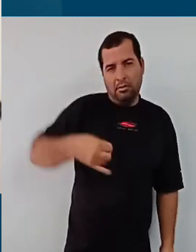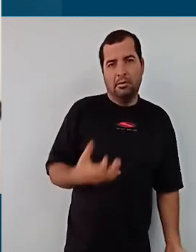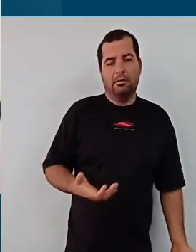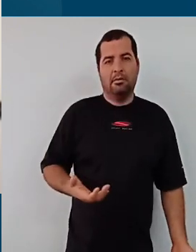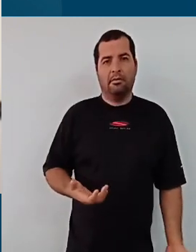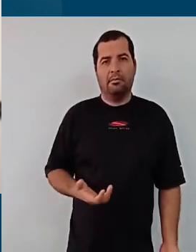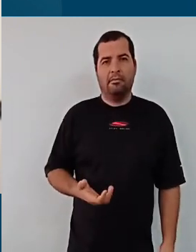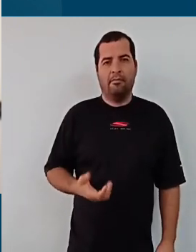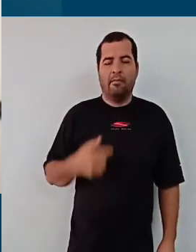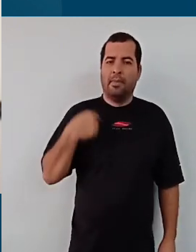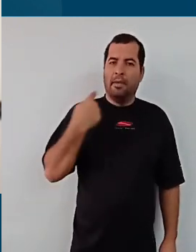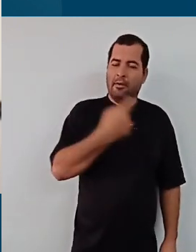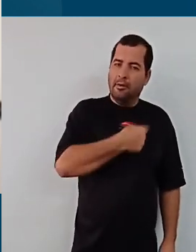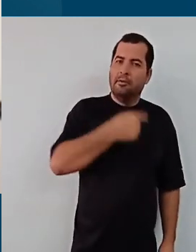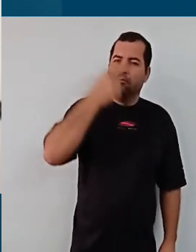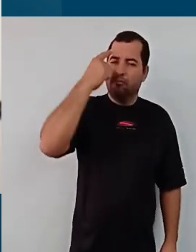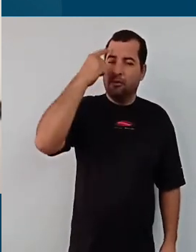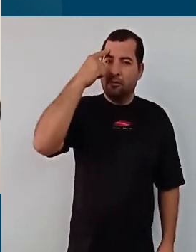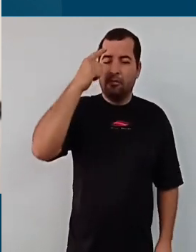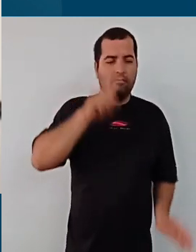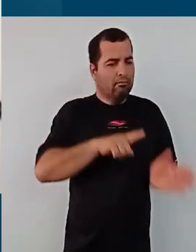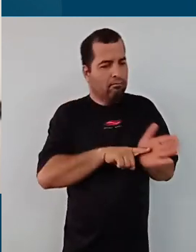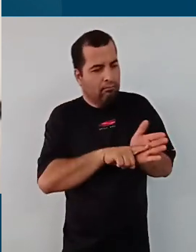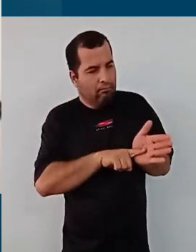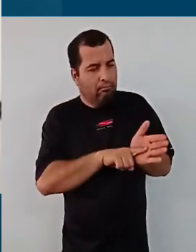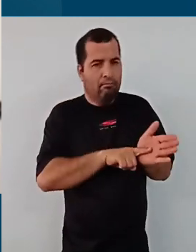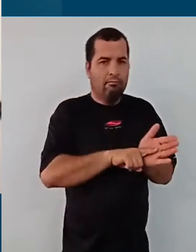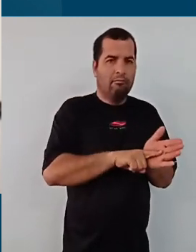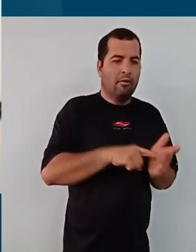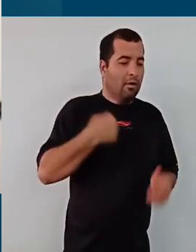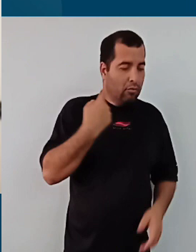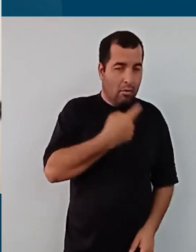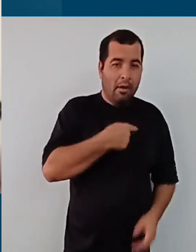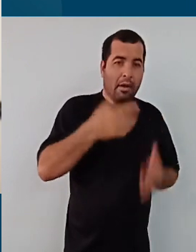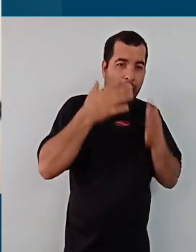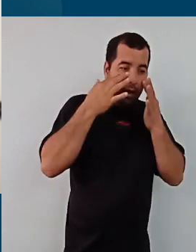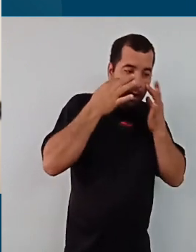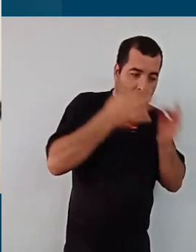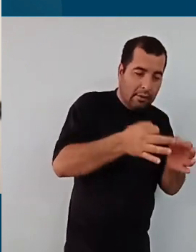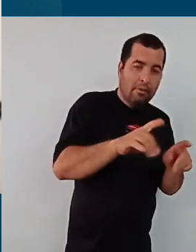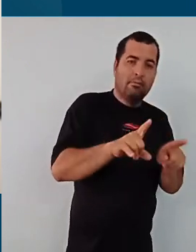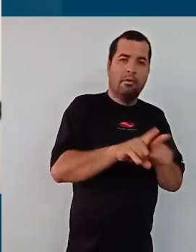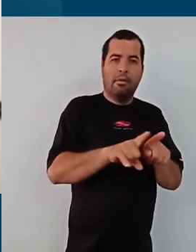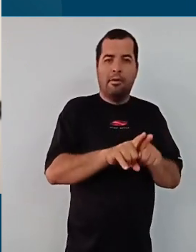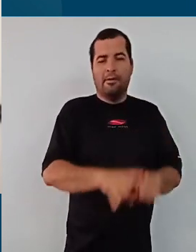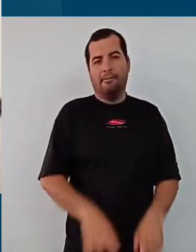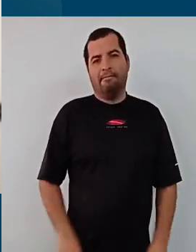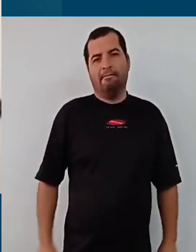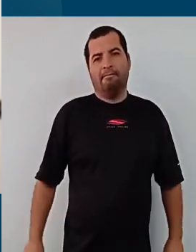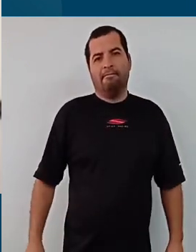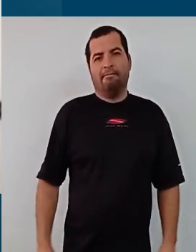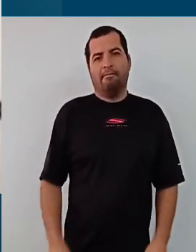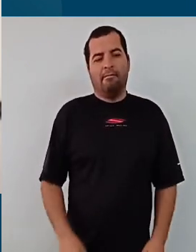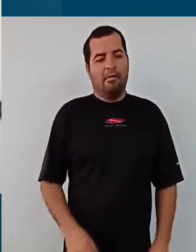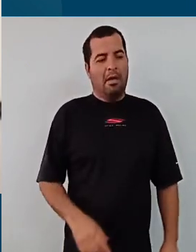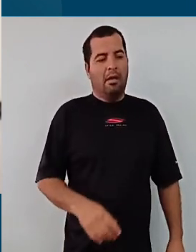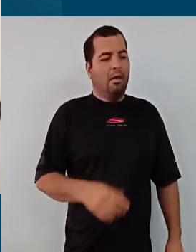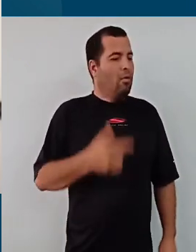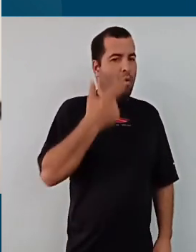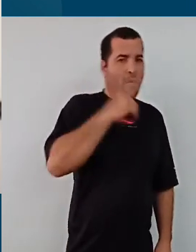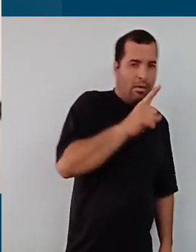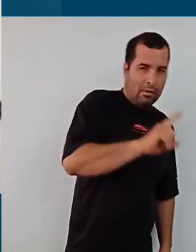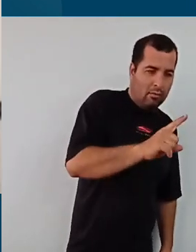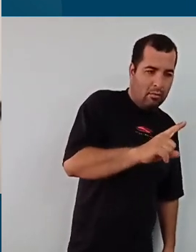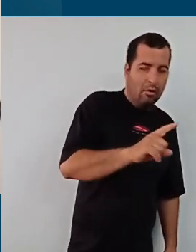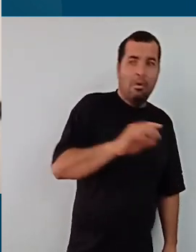nas questões relacionadas ao diagnóstico, acho que nós temos que estar muito atentos a isso, né? Não só o que não aconteceu,